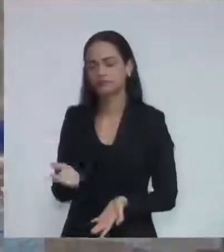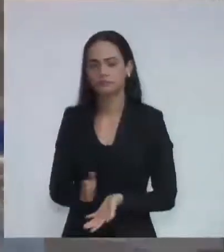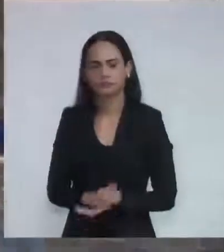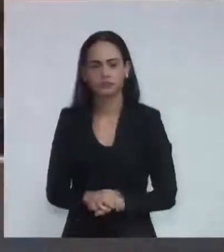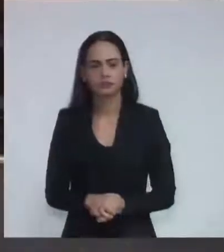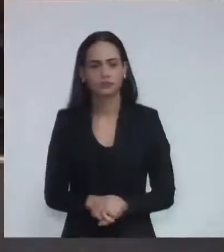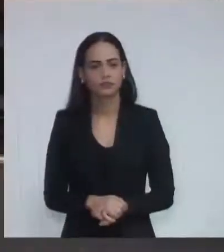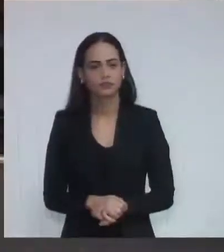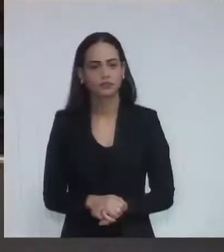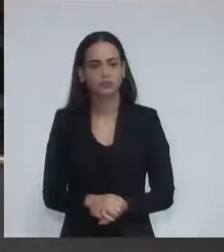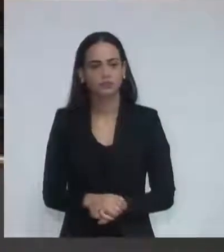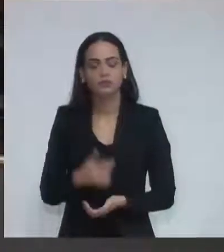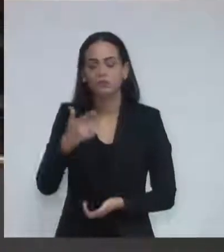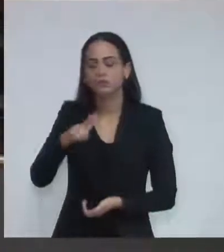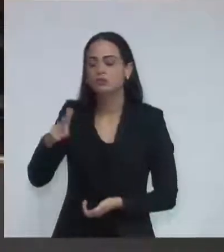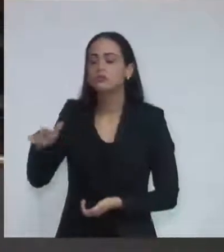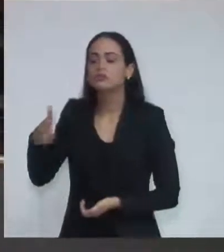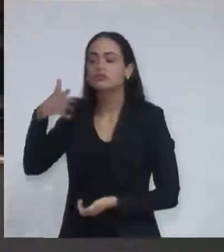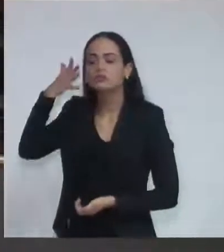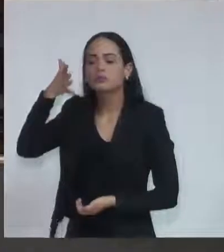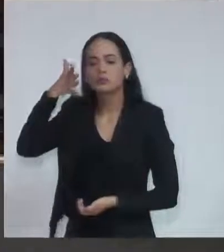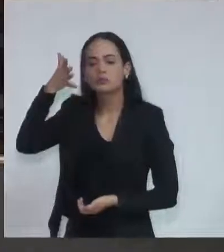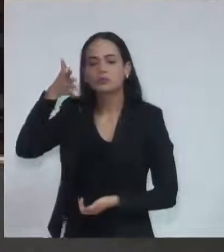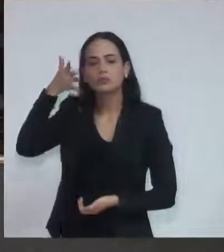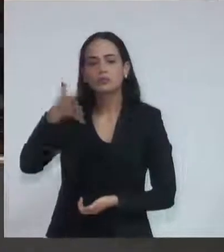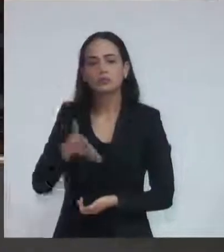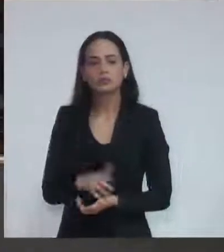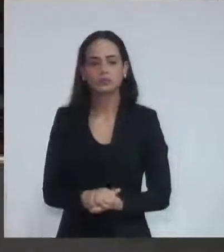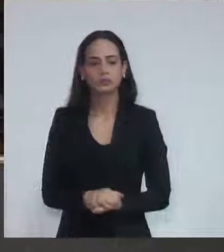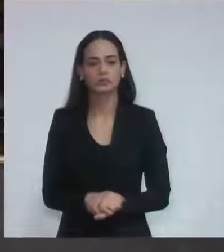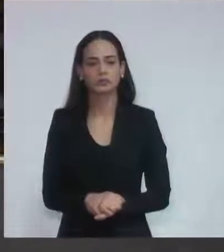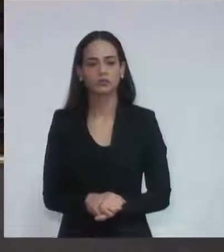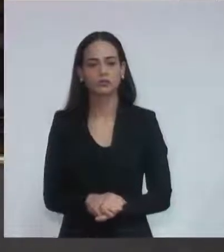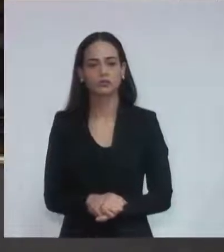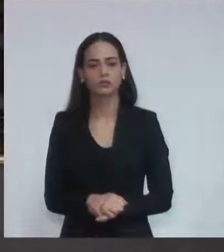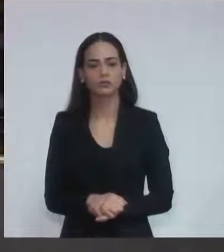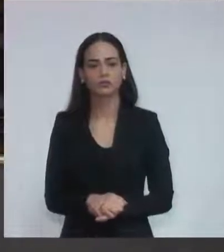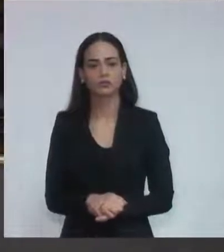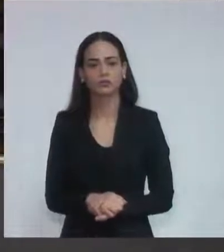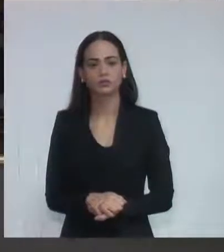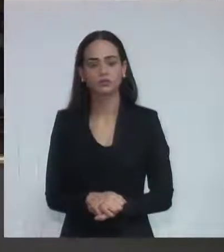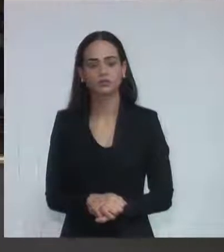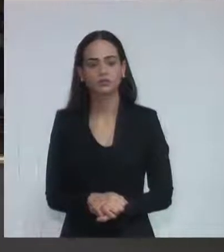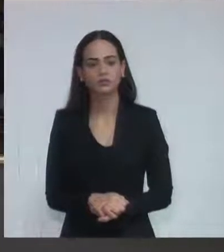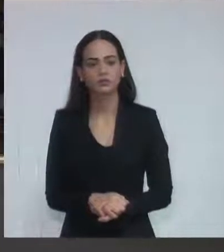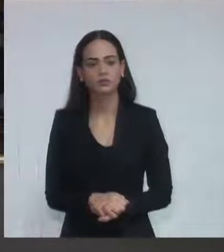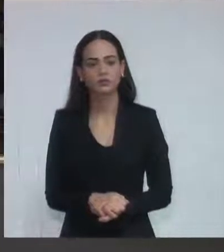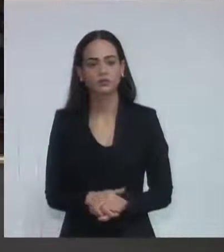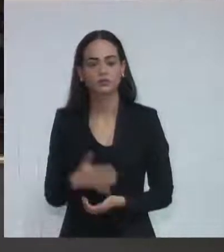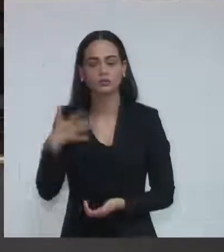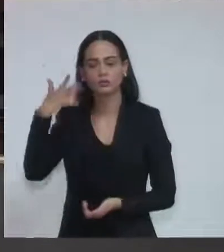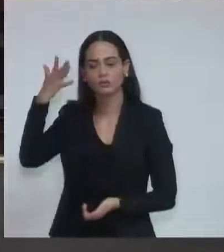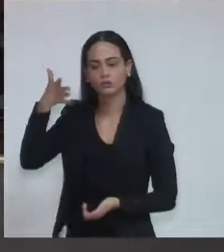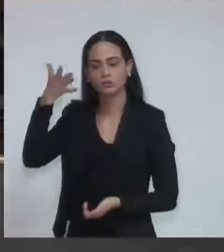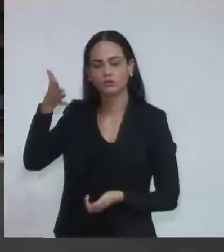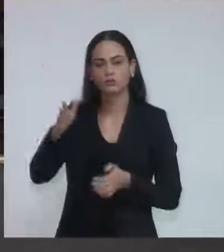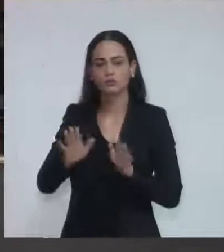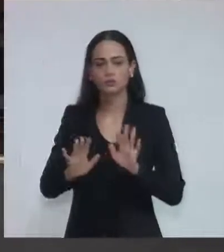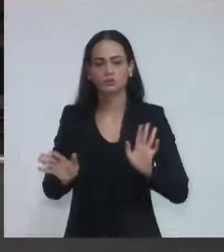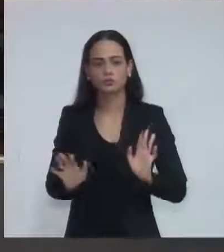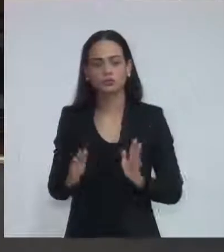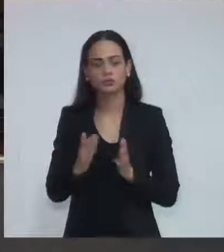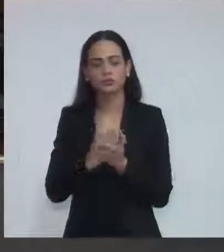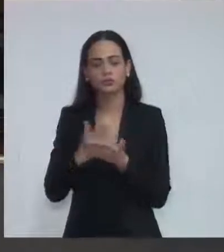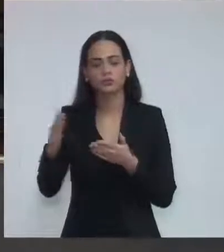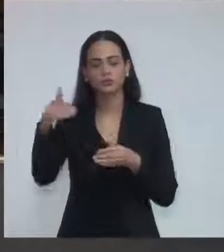Mais algum vereador? Não Não havendo mais manifestação de liderança, está em votação